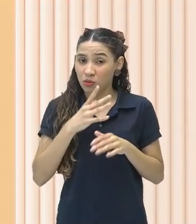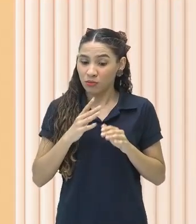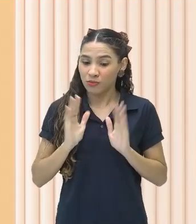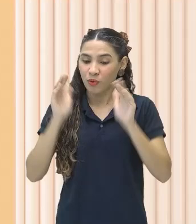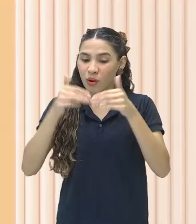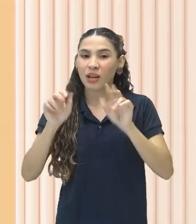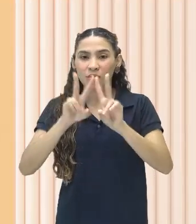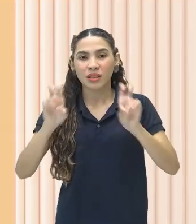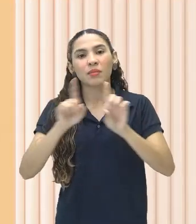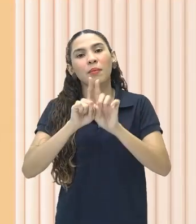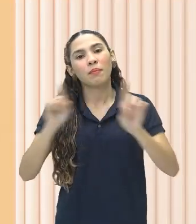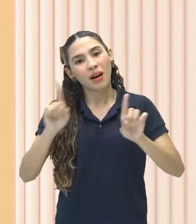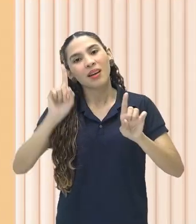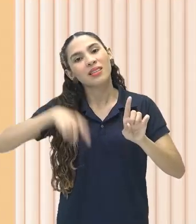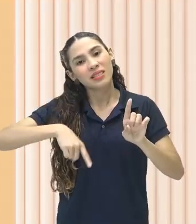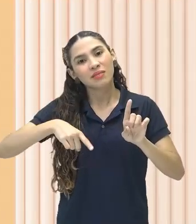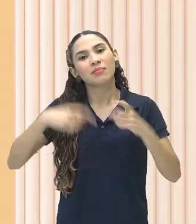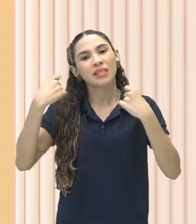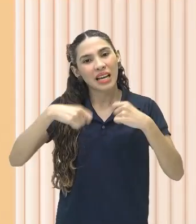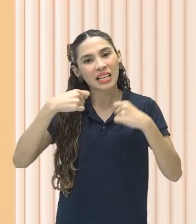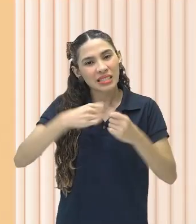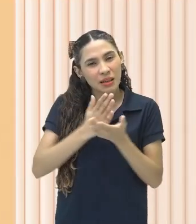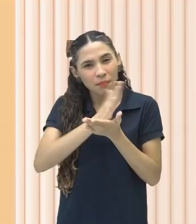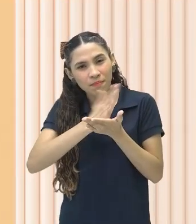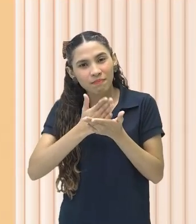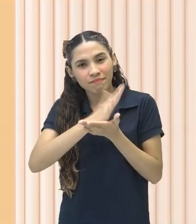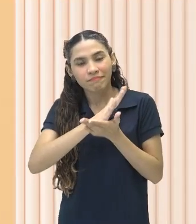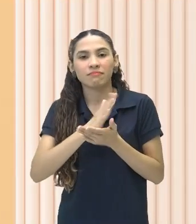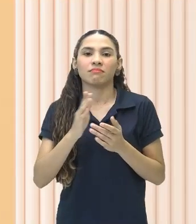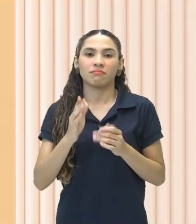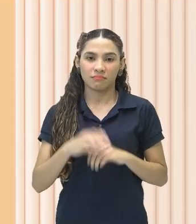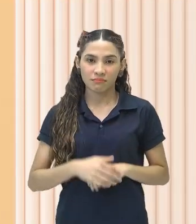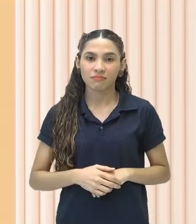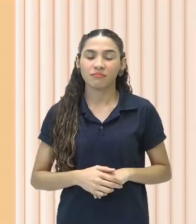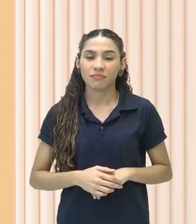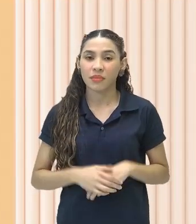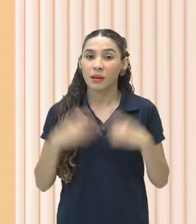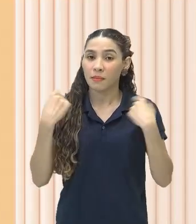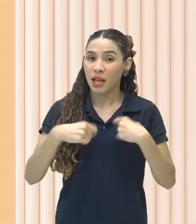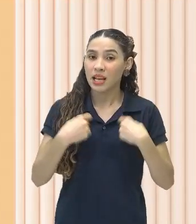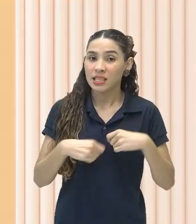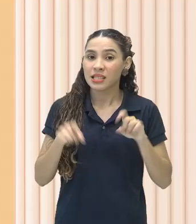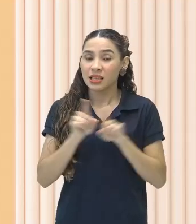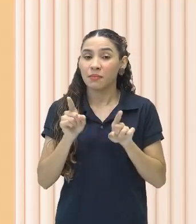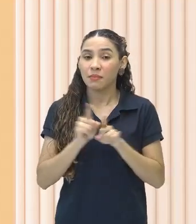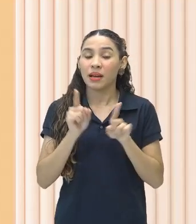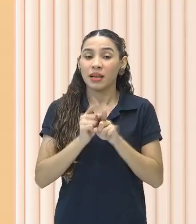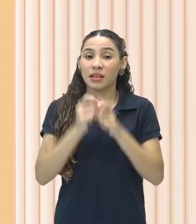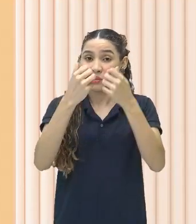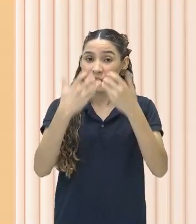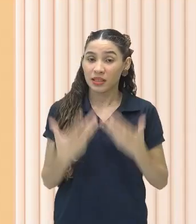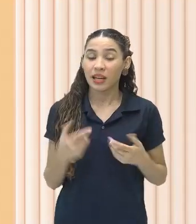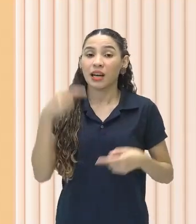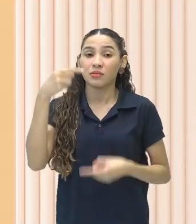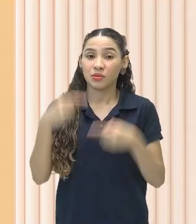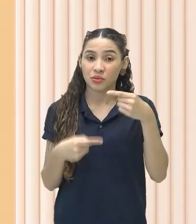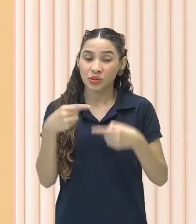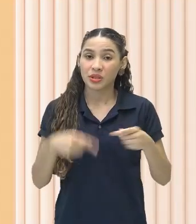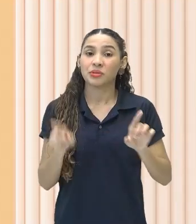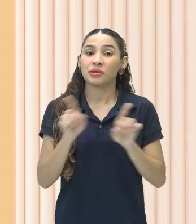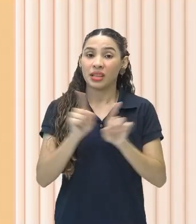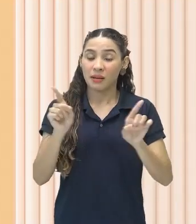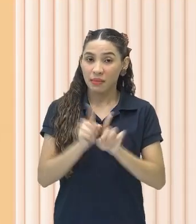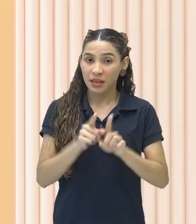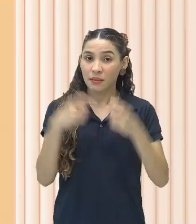que precisa ser cutucado de vez em quando, que precisa ser pensado, que precisa ser discutido,